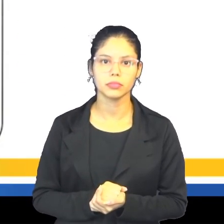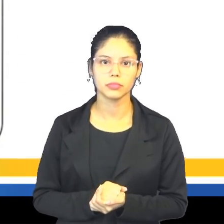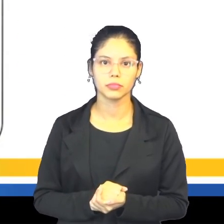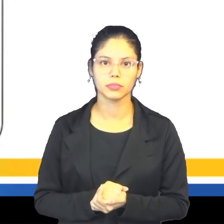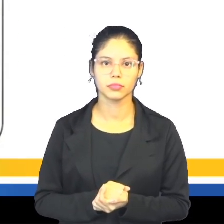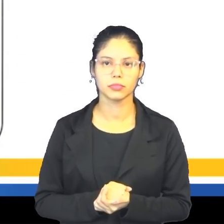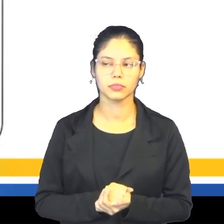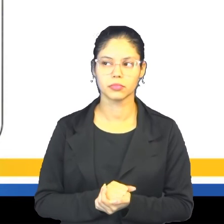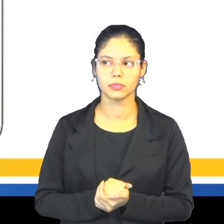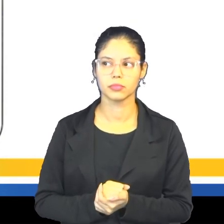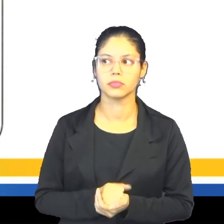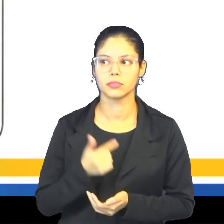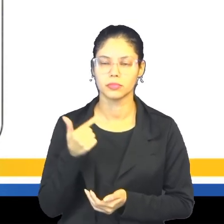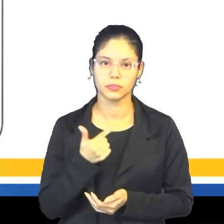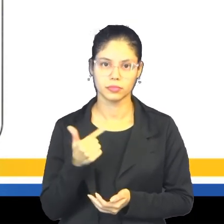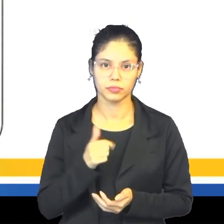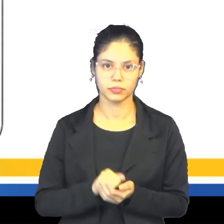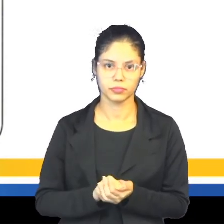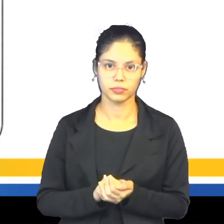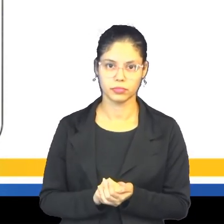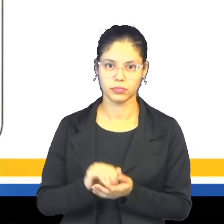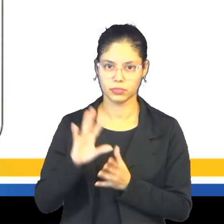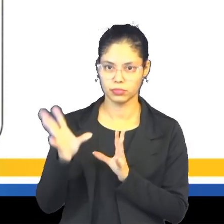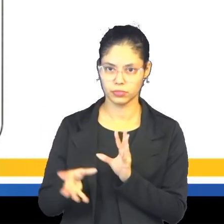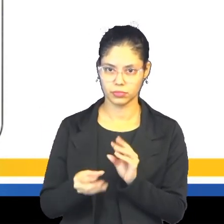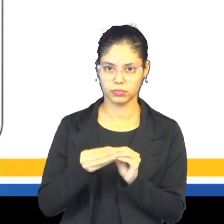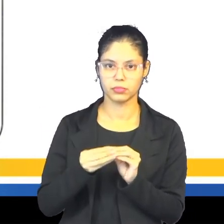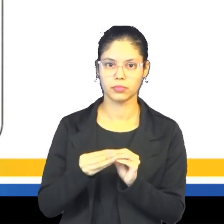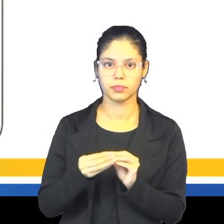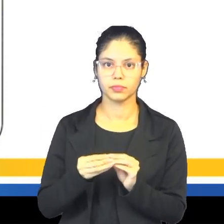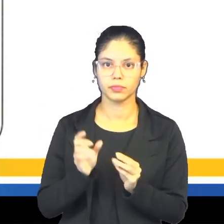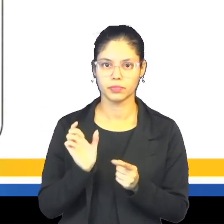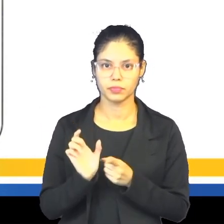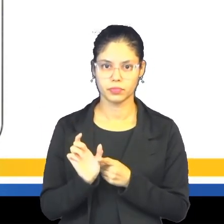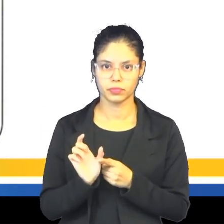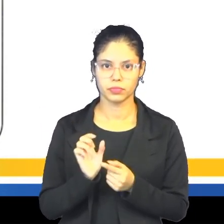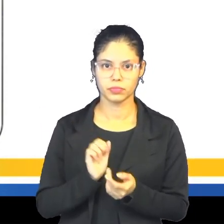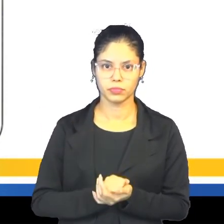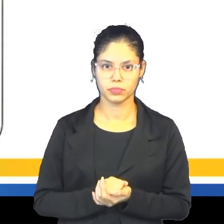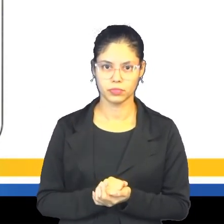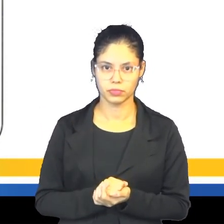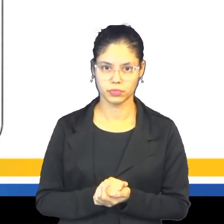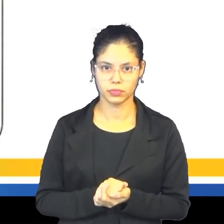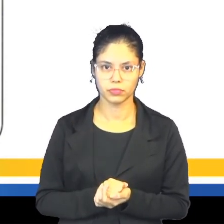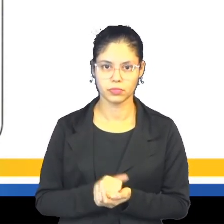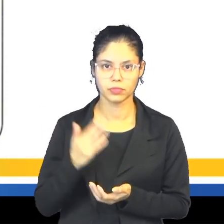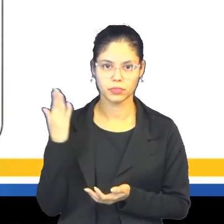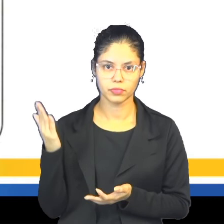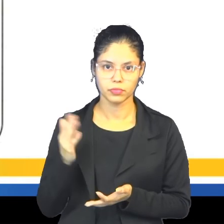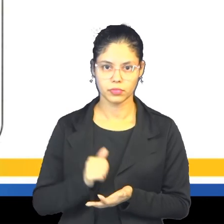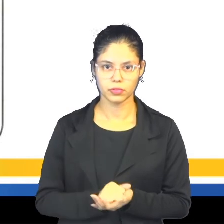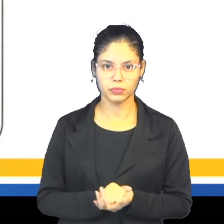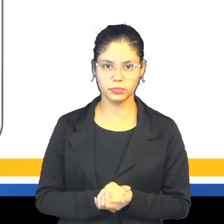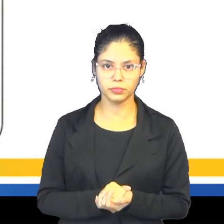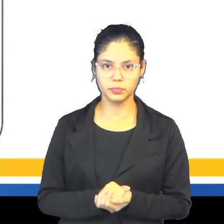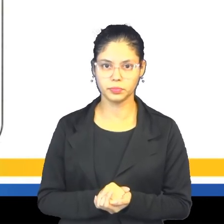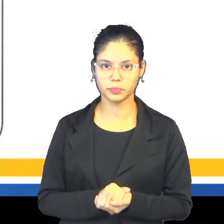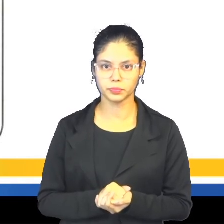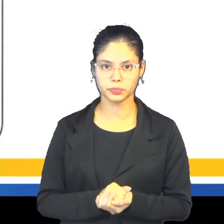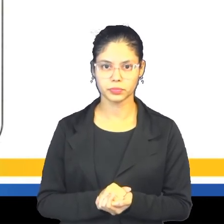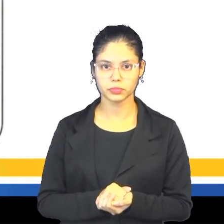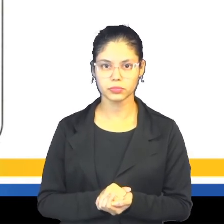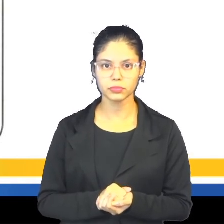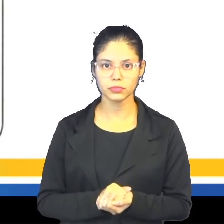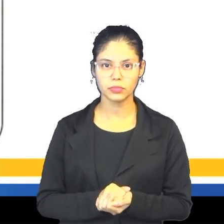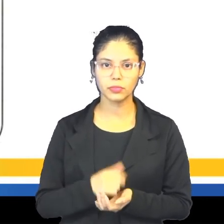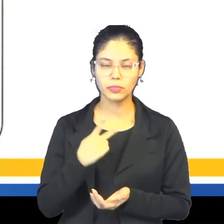Questão 2 aí, galerinha, é só para completar as perguntas, né? Então aí, ó, nós podemos preencher com